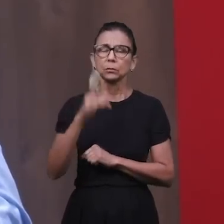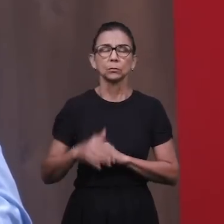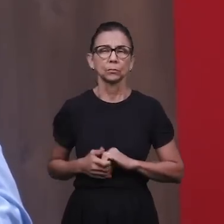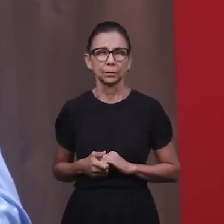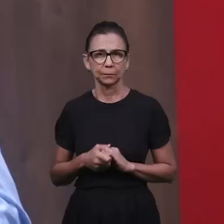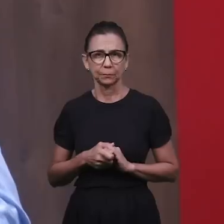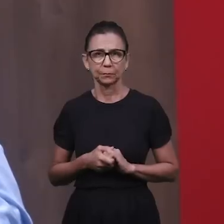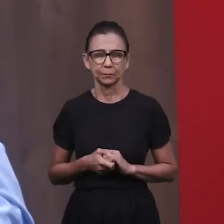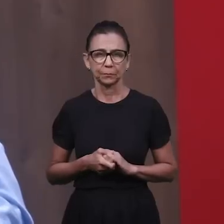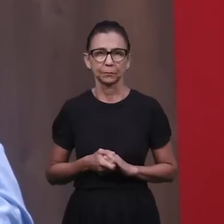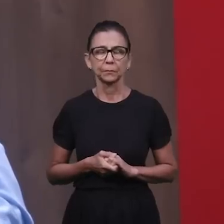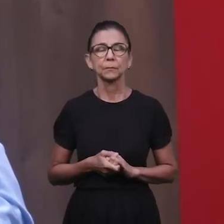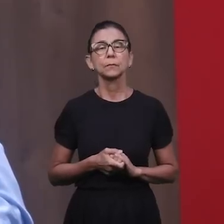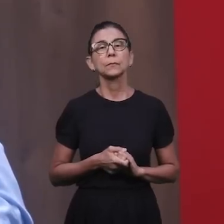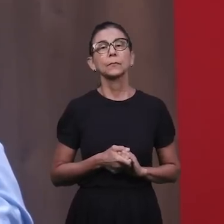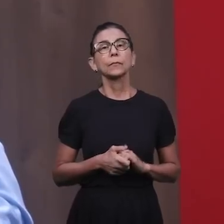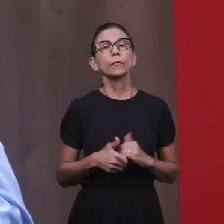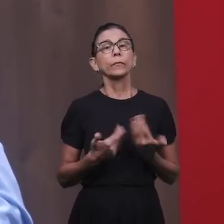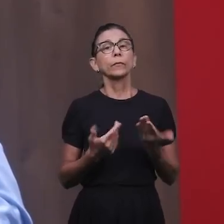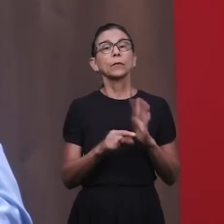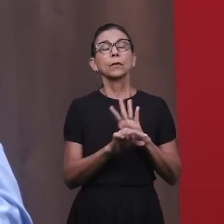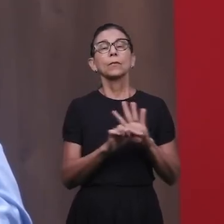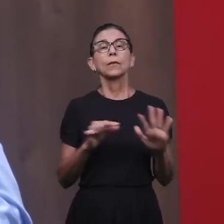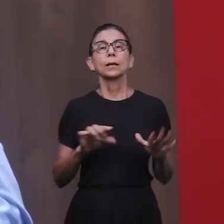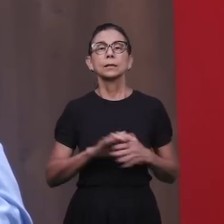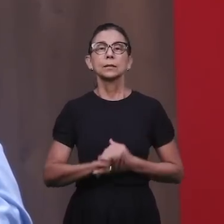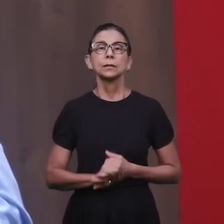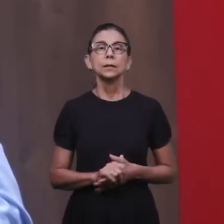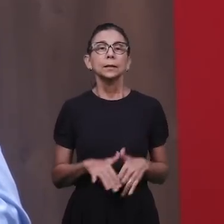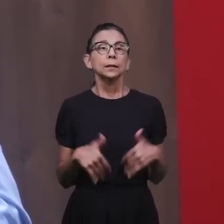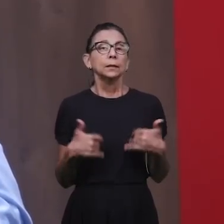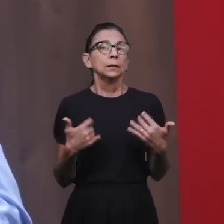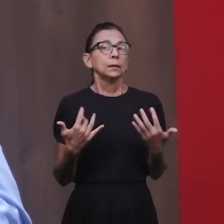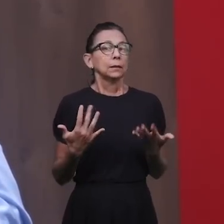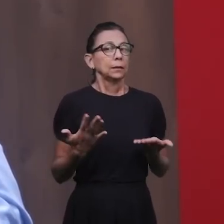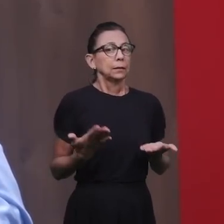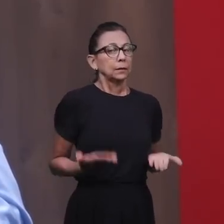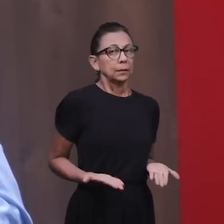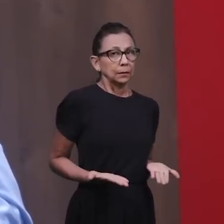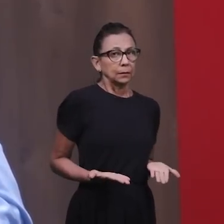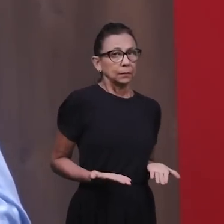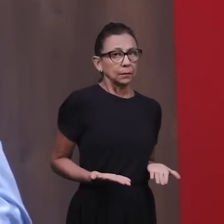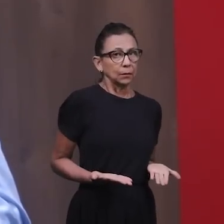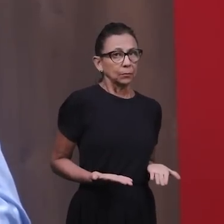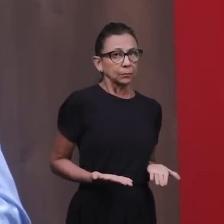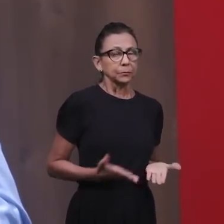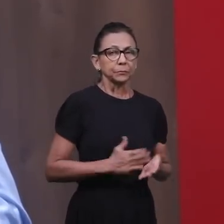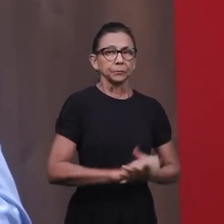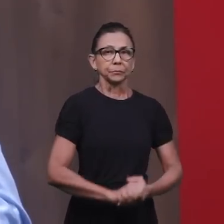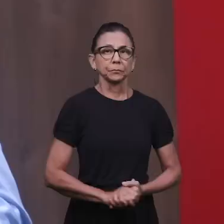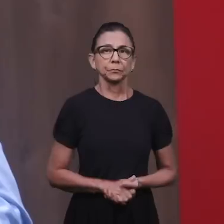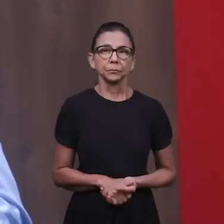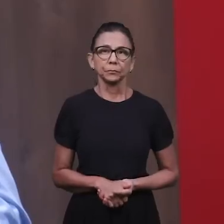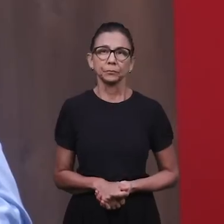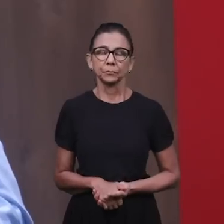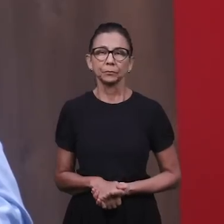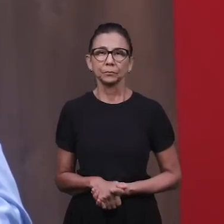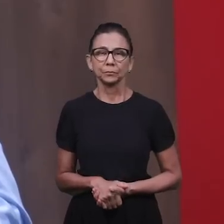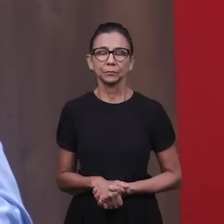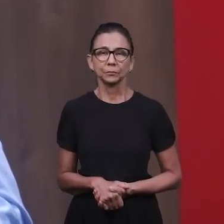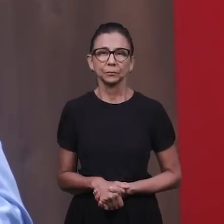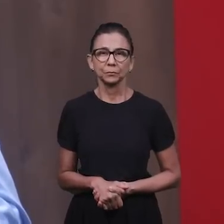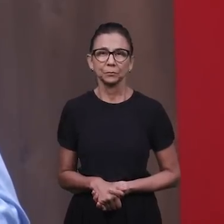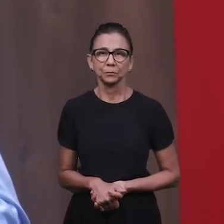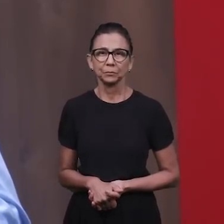verso diz assim: portanto, quer comais, é proibido comer carne? Só pelo preço, né?